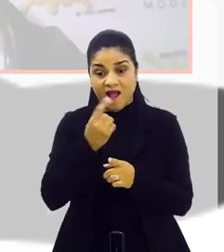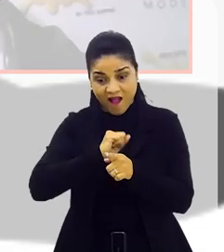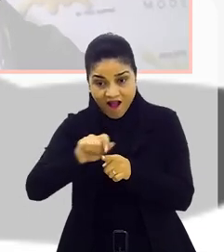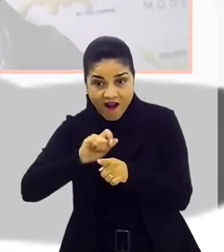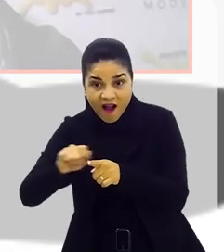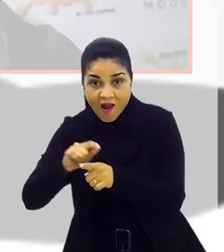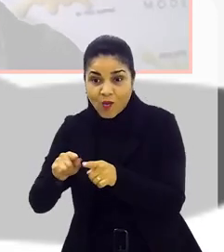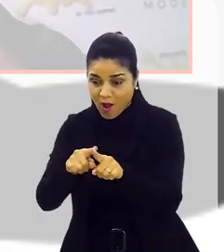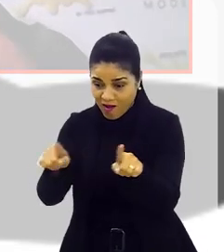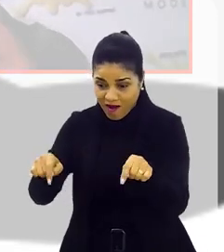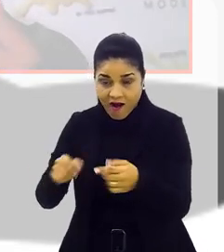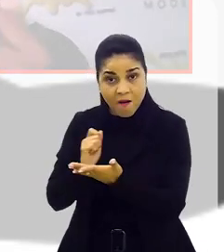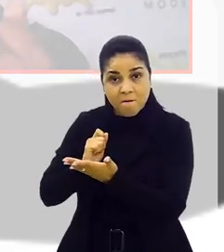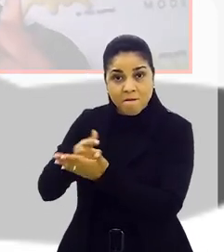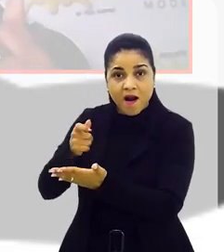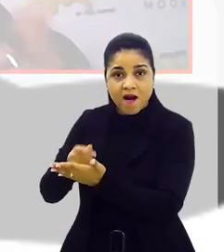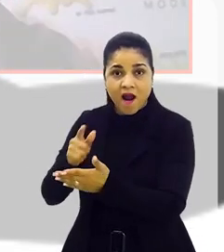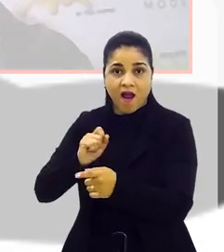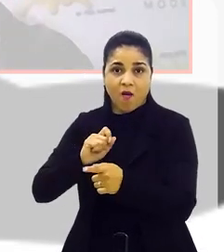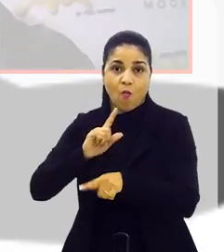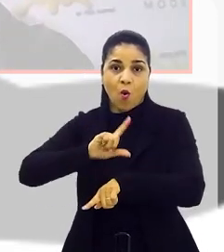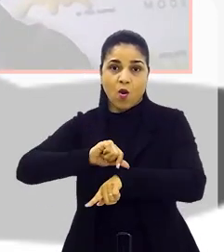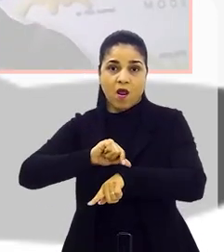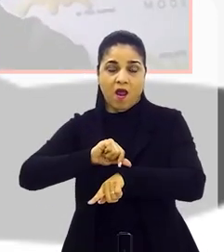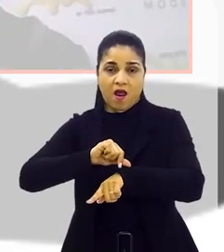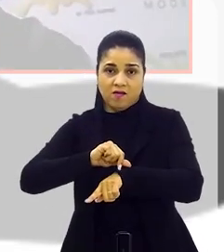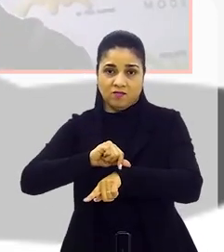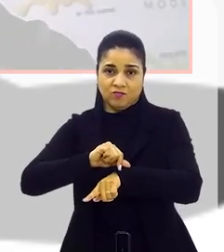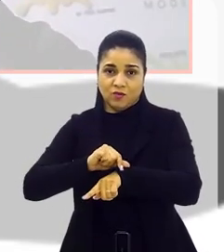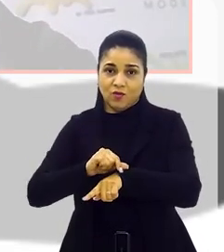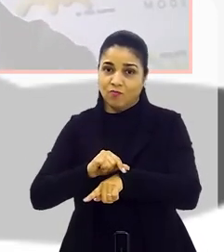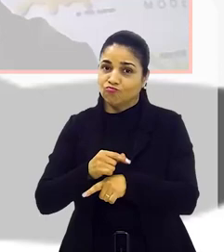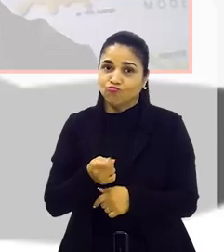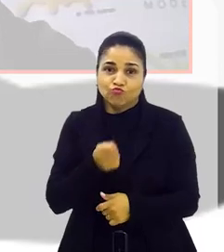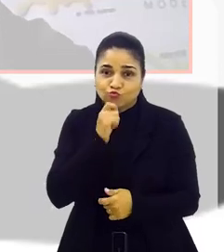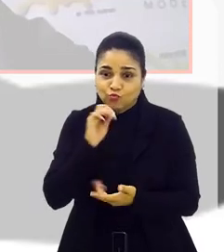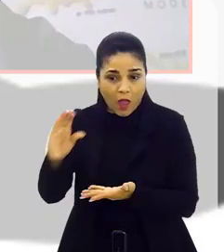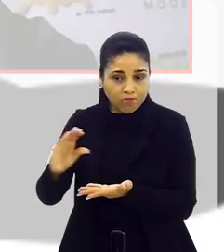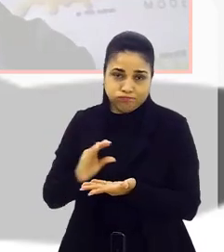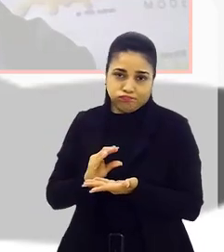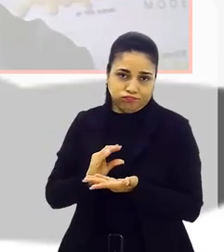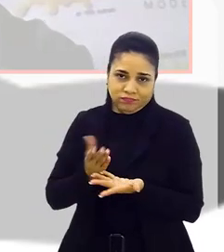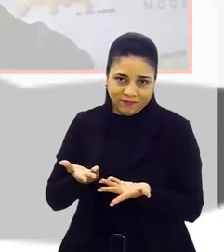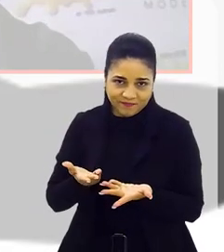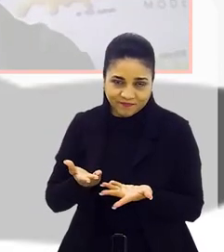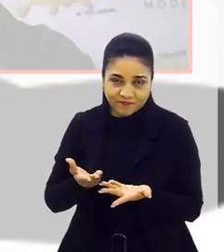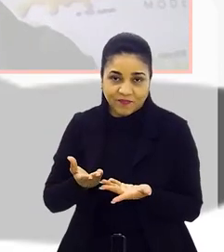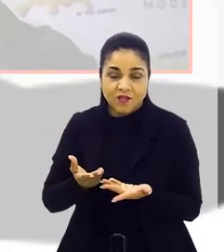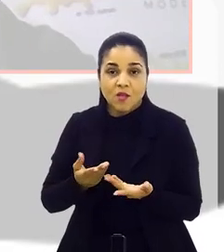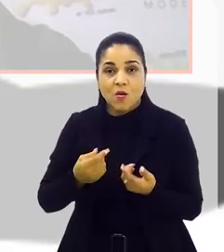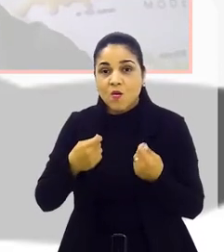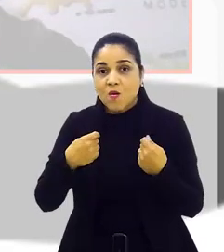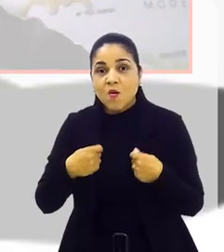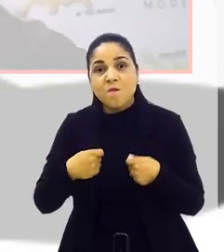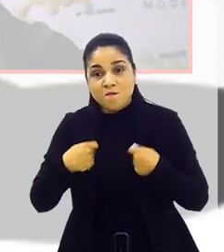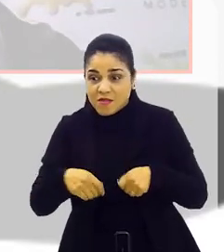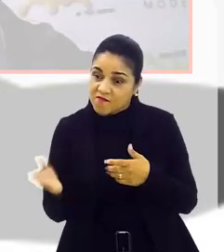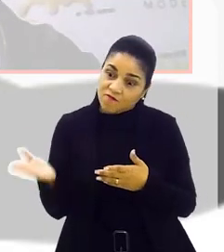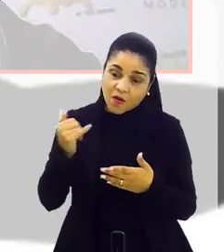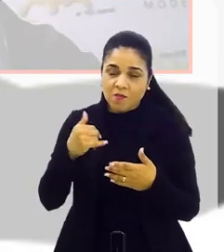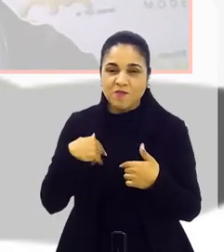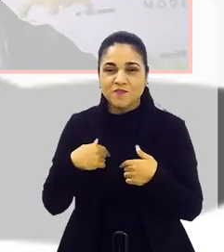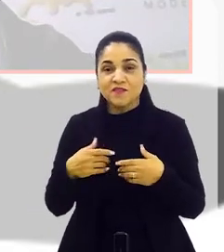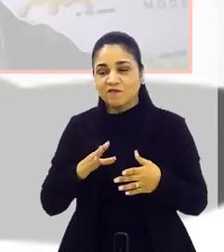a sala é sublocada, a gente precisa de grana para pagar o horário da sala. E Ah, a gente não entendi. tem esse tipo de grana, entendeu? E eu